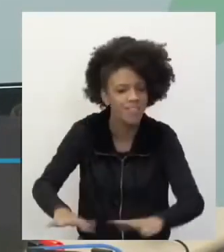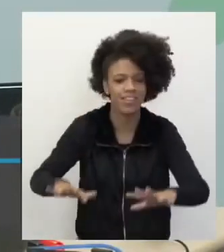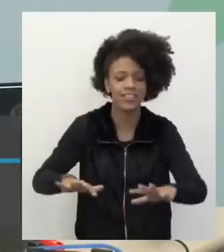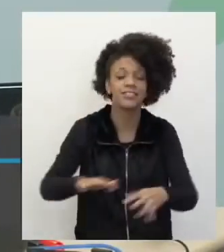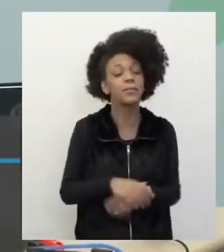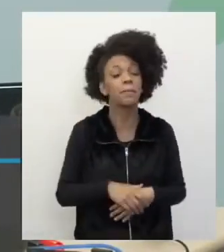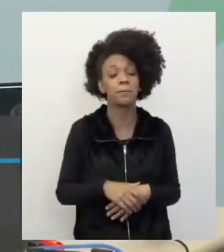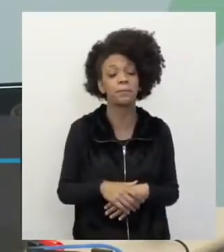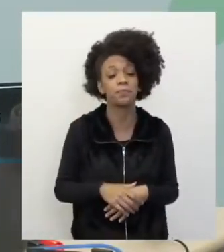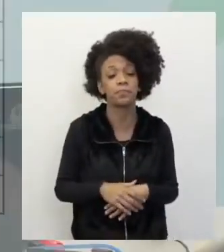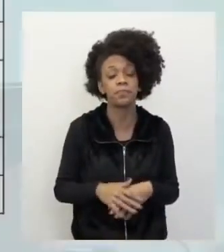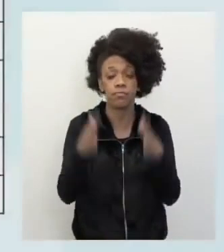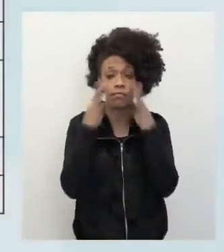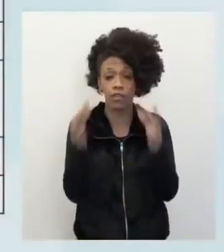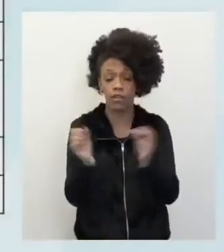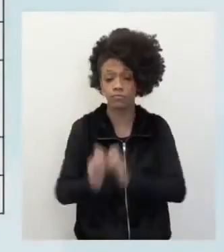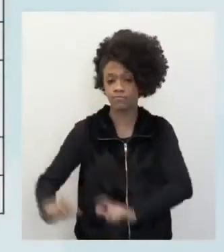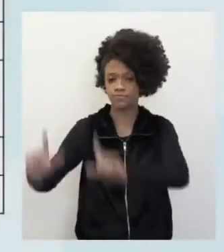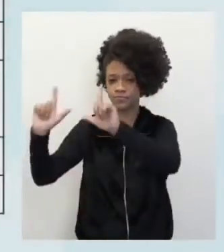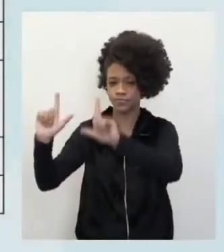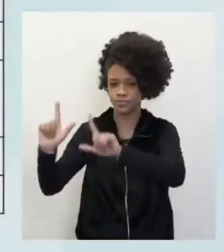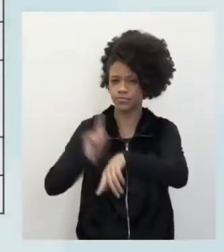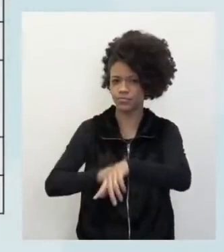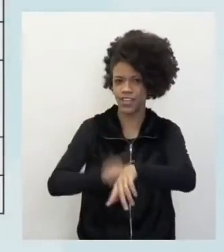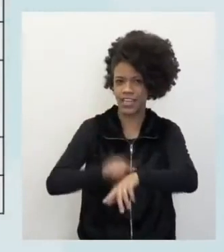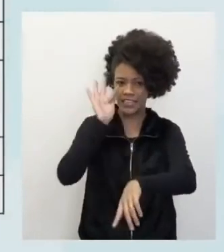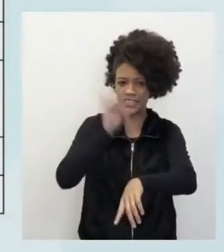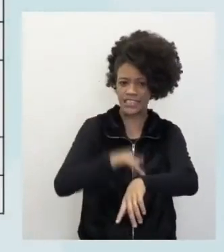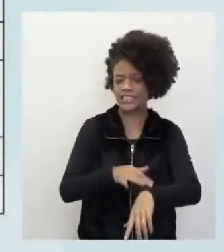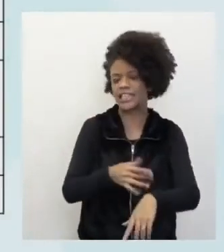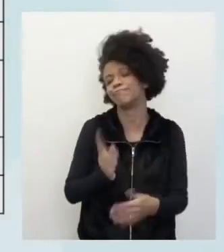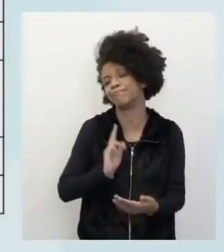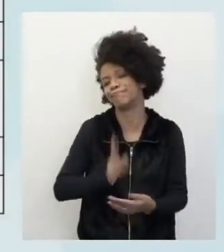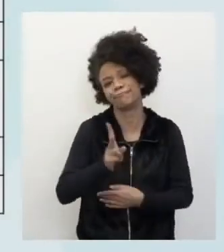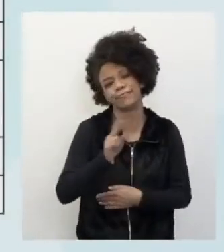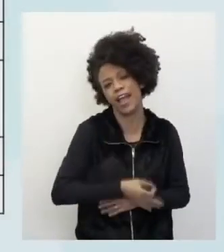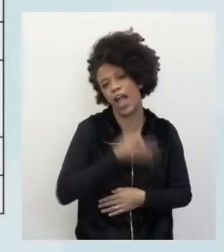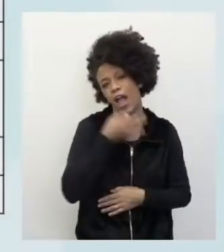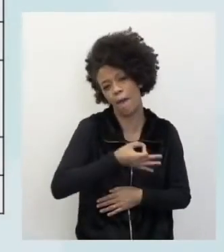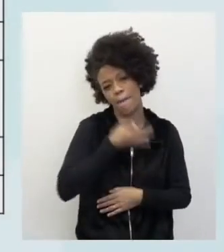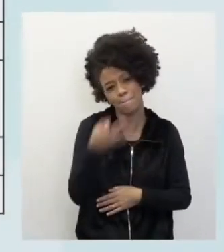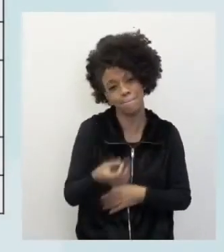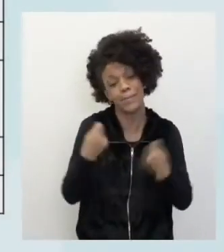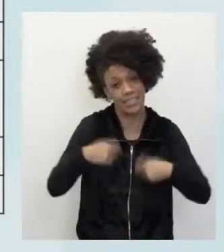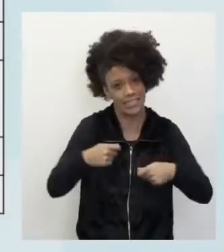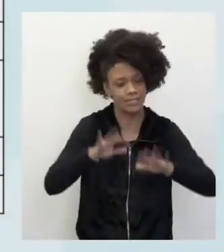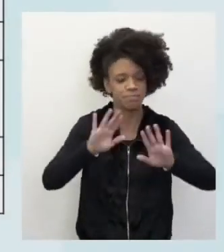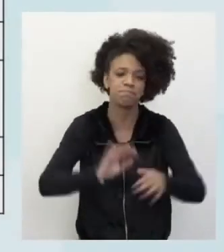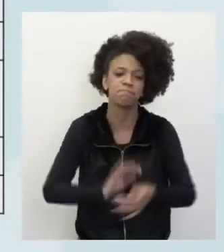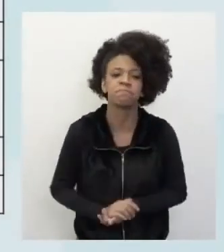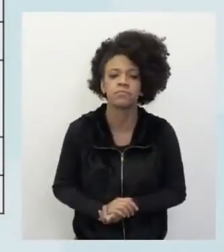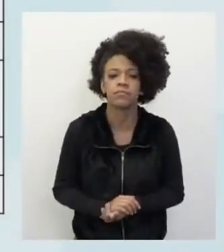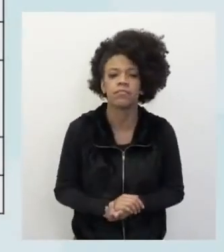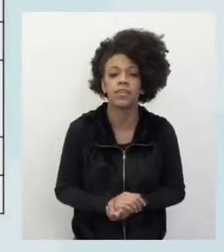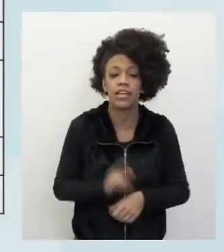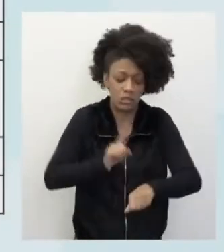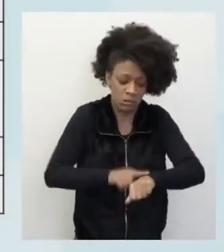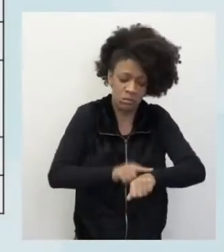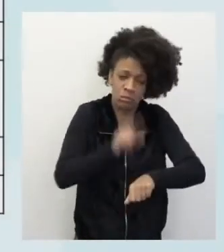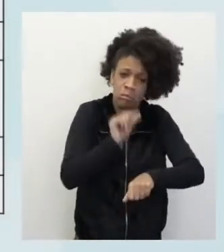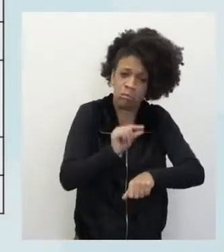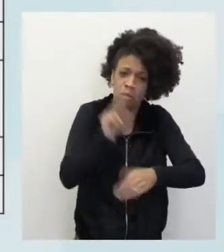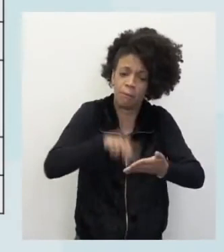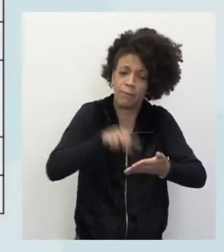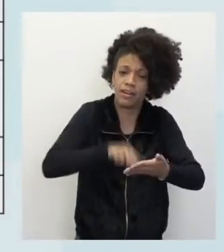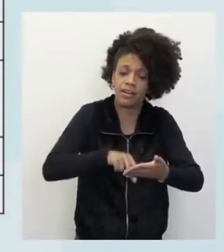atenção aí na telinha. A gente já está acabando a aula, sempre assim, né? Aula de argumentação, a gente tem que argumentar. Então, sobra pouco tempo para a gente ler.